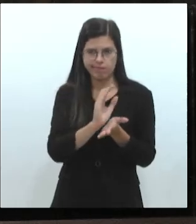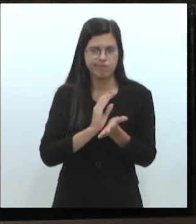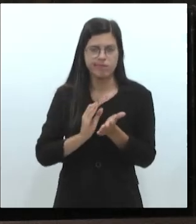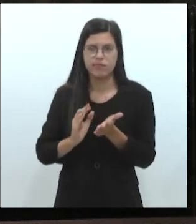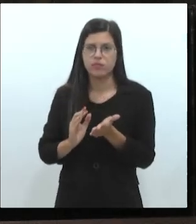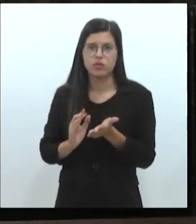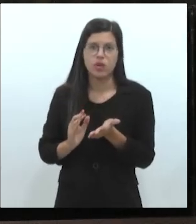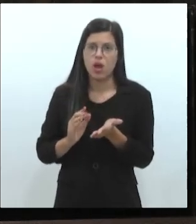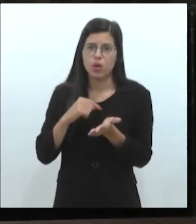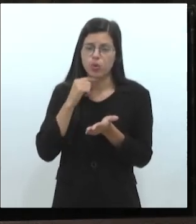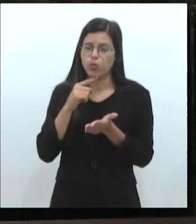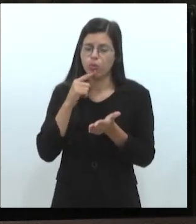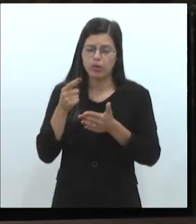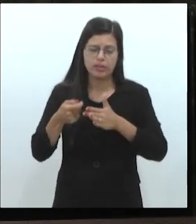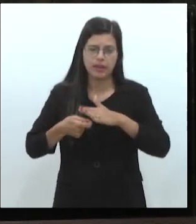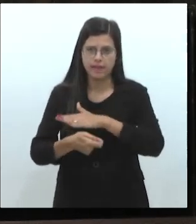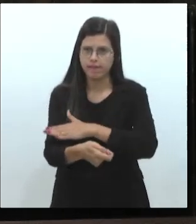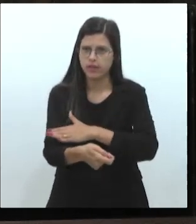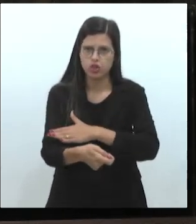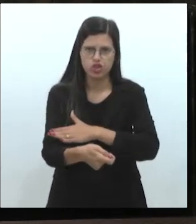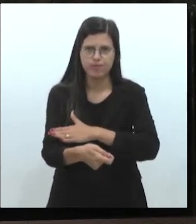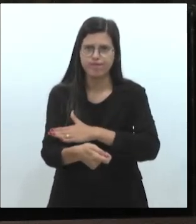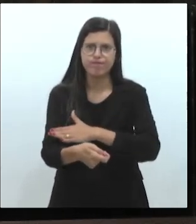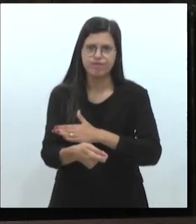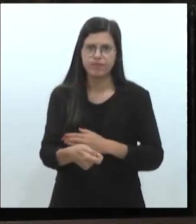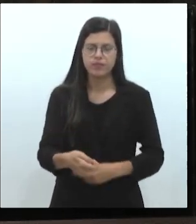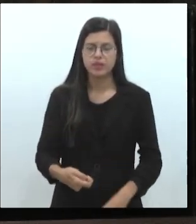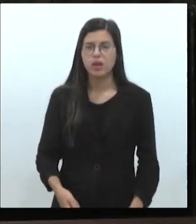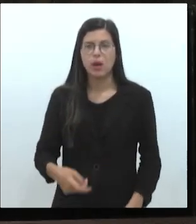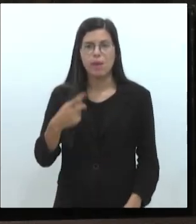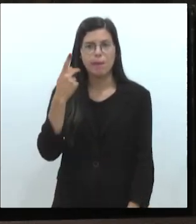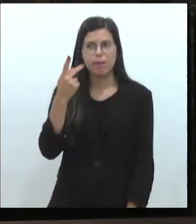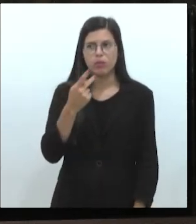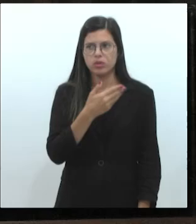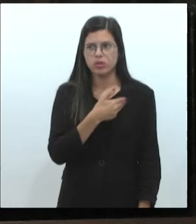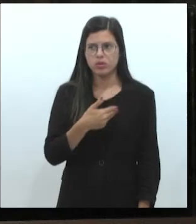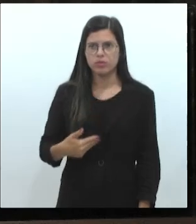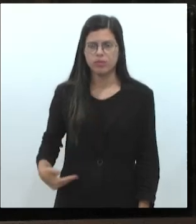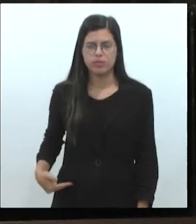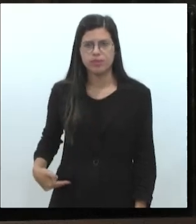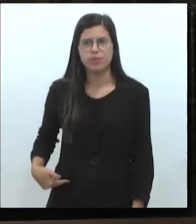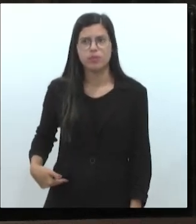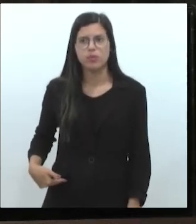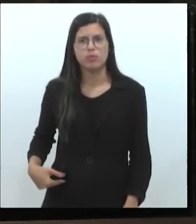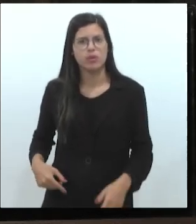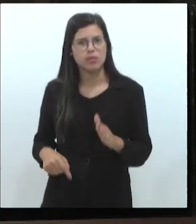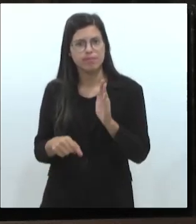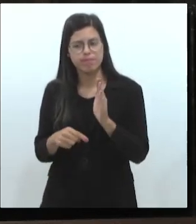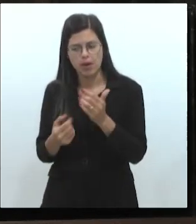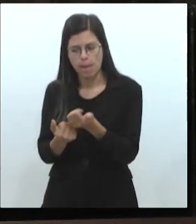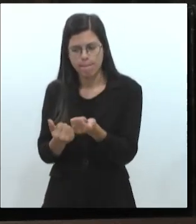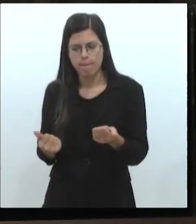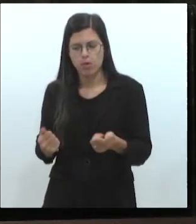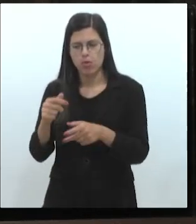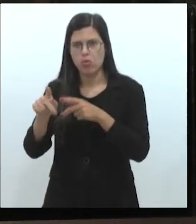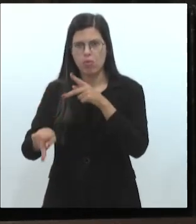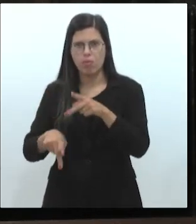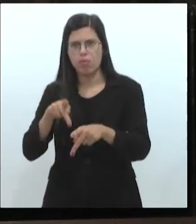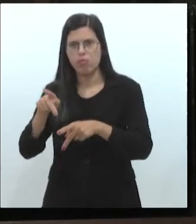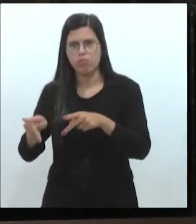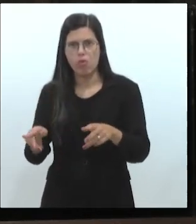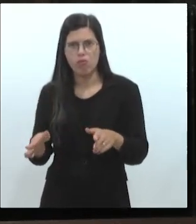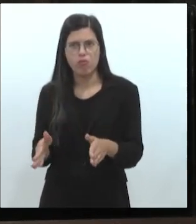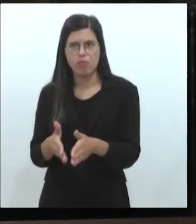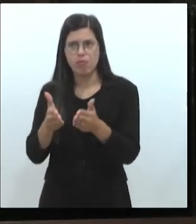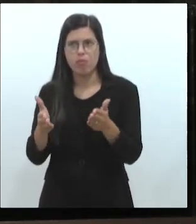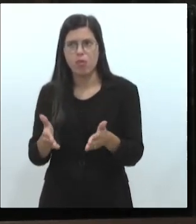vez menos. As políticas públicas, em benefício das populações mais necessitadas,